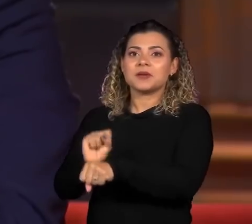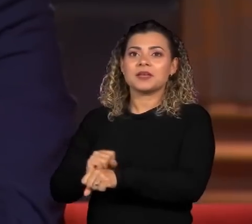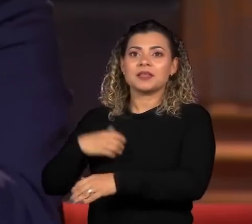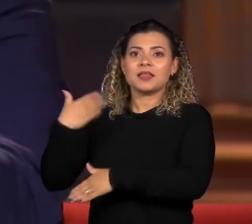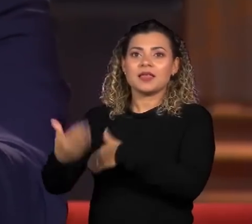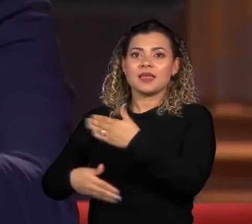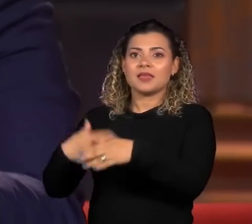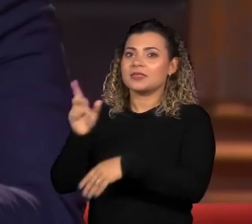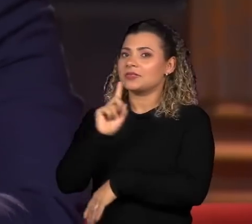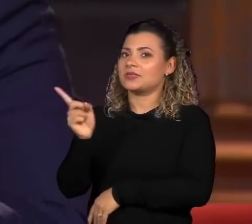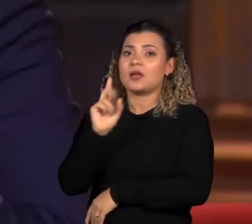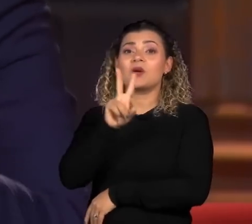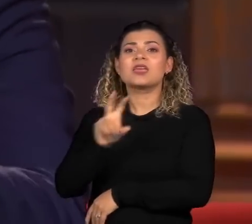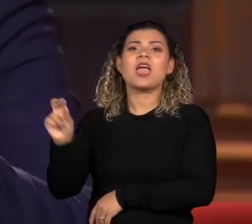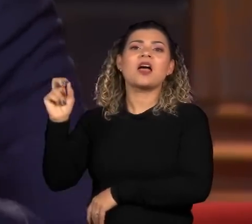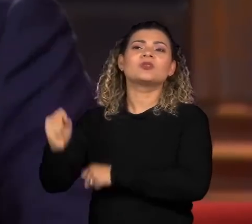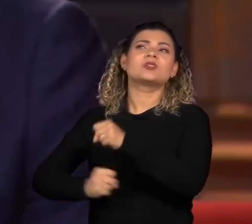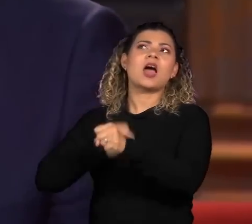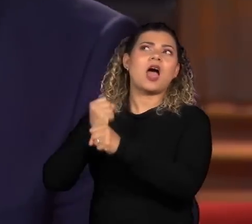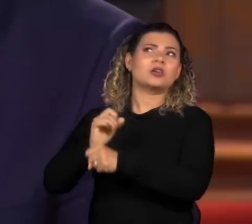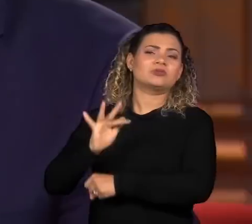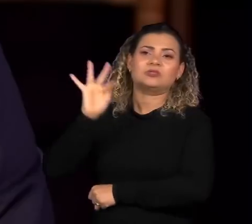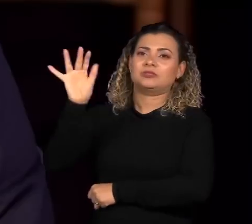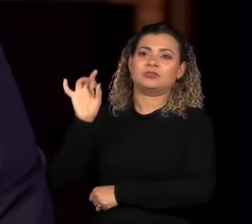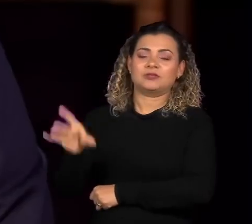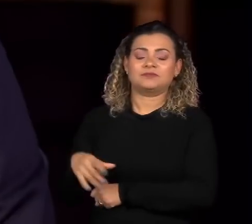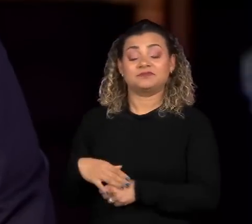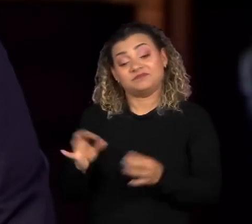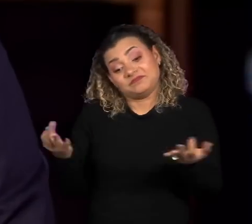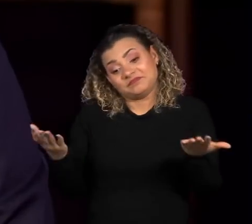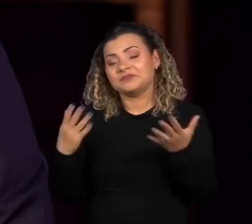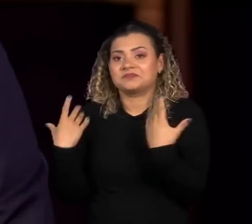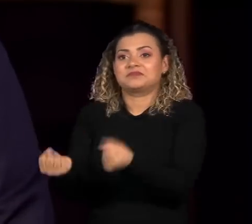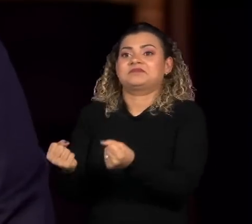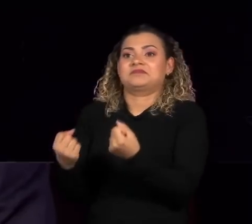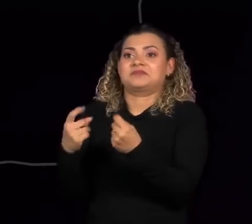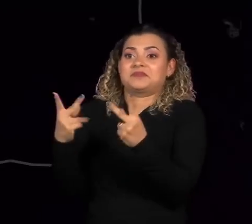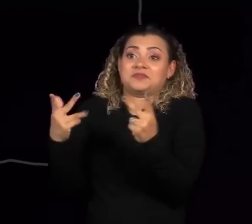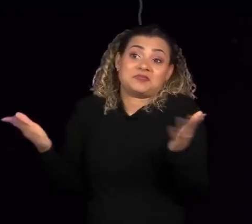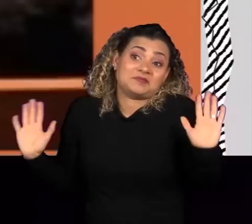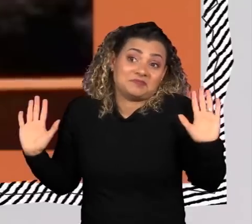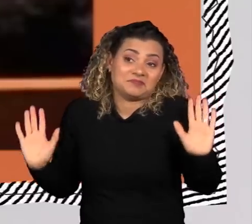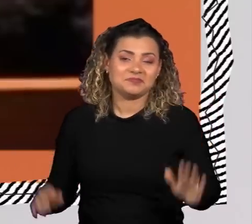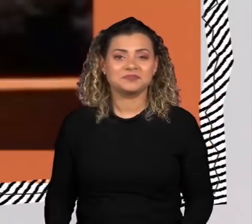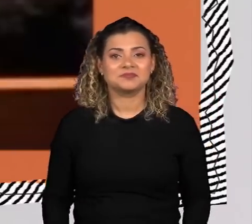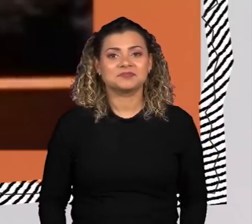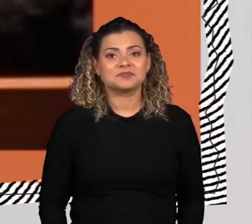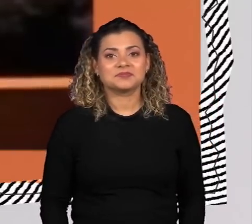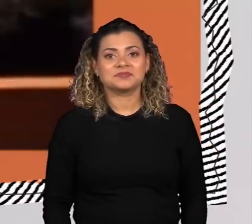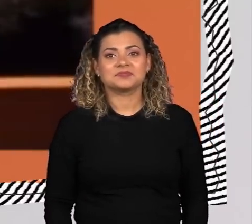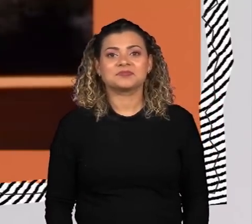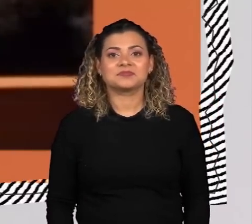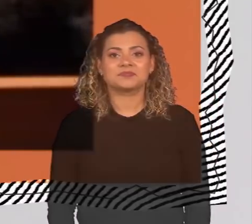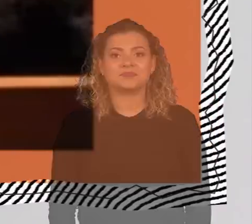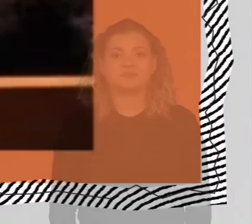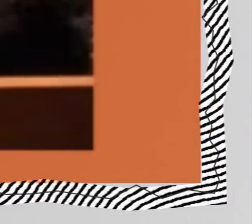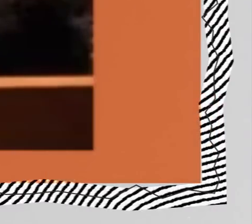iluda, meu filho, é 500 anos. Eu falei, então aqui vamos a lá. coisa passa mais lento, Mais né? lento.